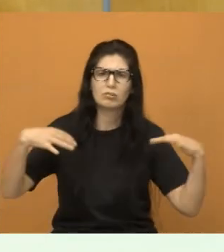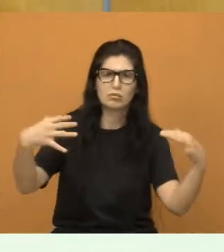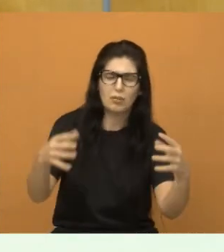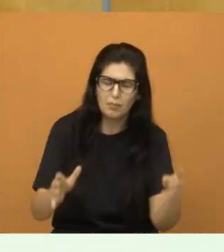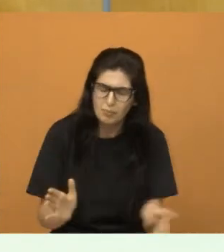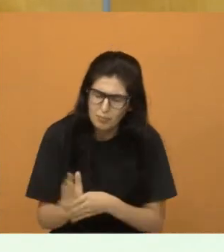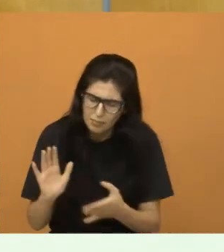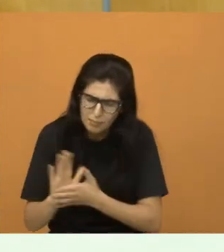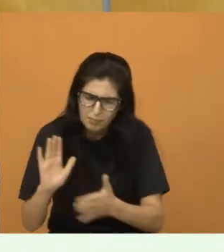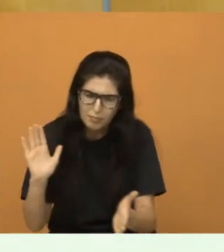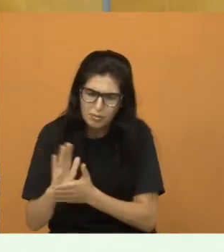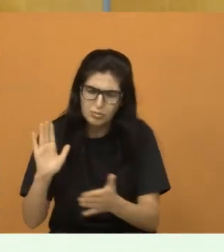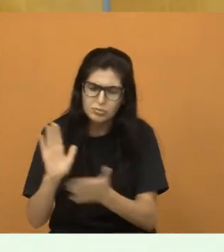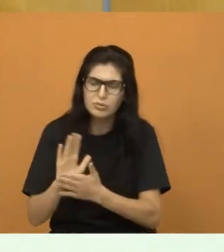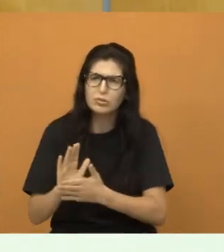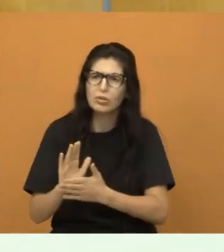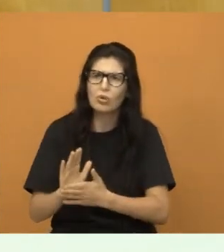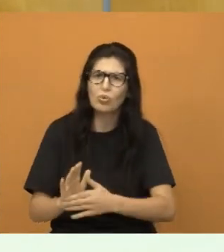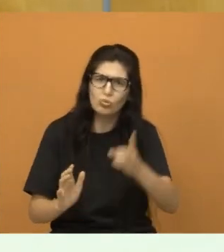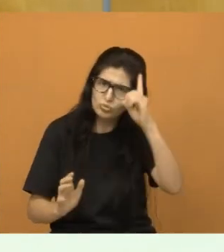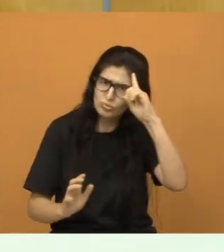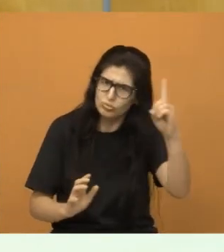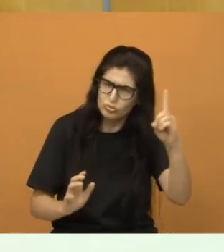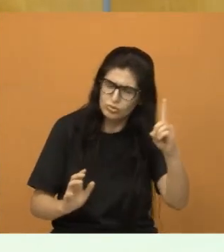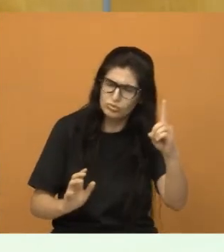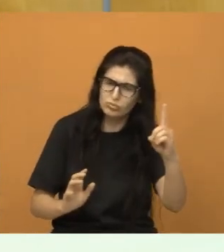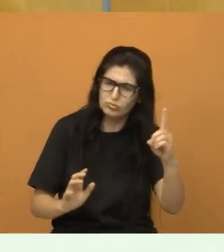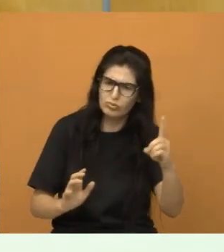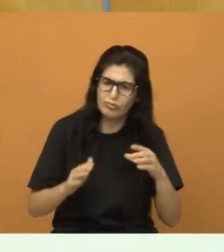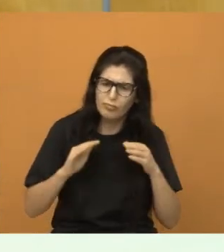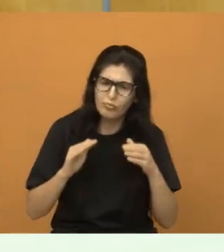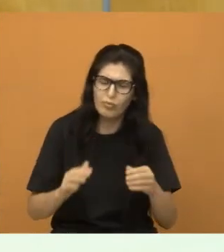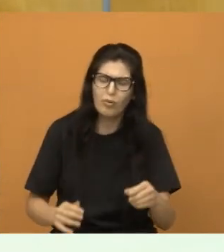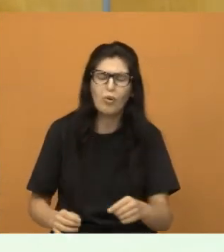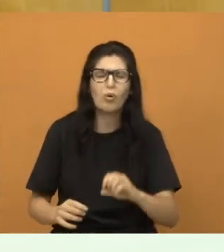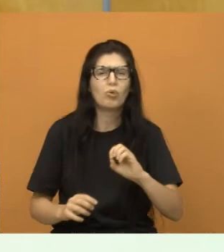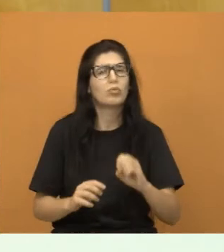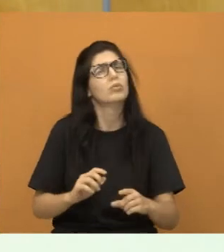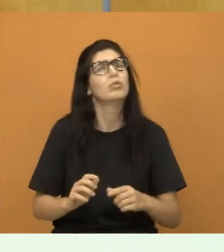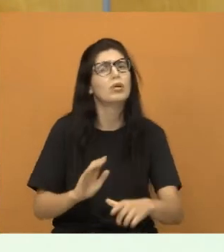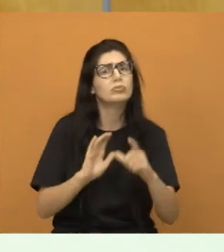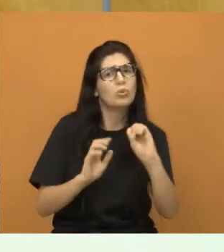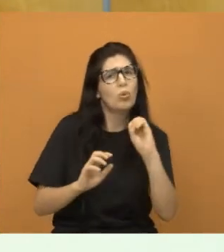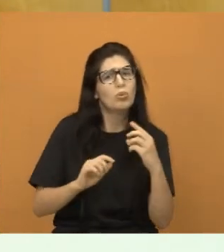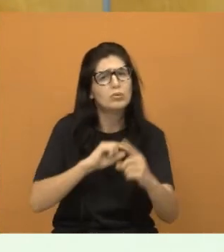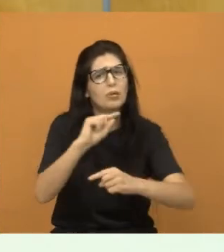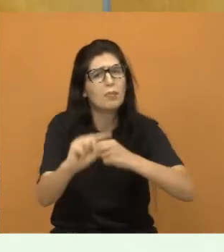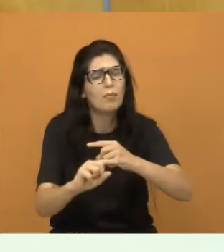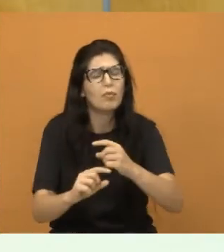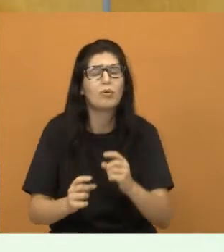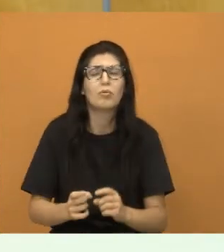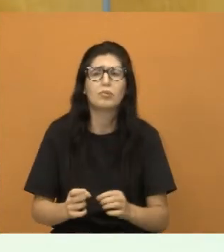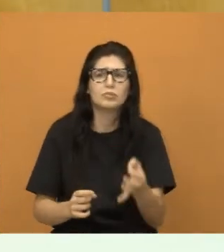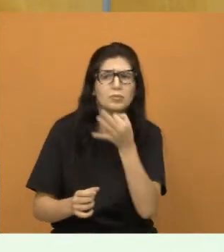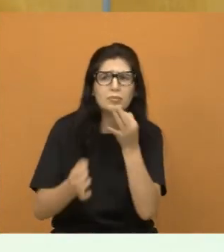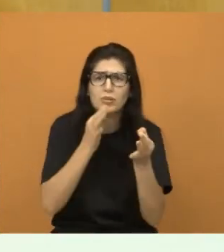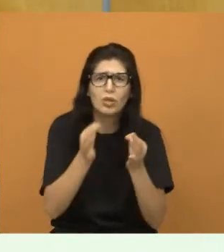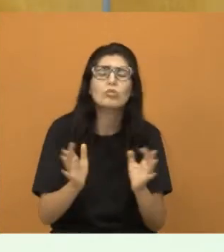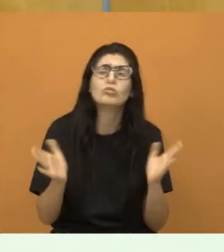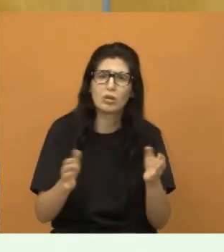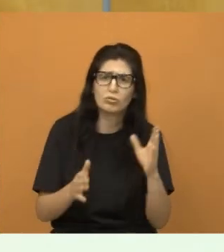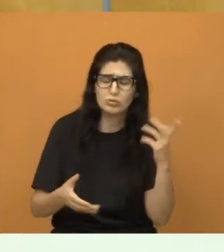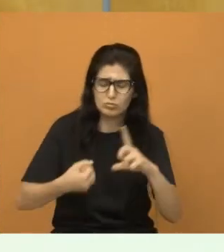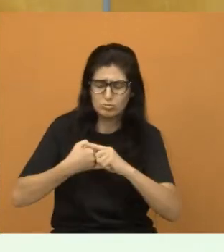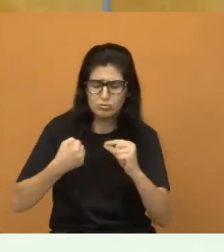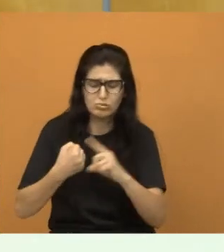fase destinada à ordem do dia, antes, durante ou logo após a sua discussão, que já tinha ocorrido.